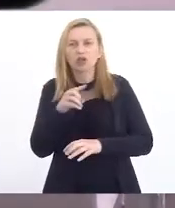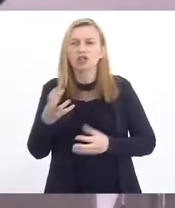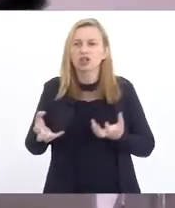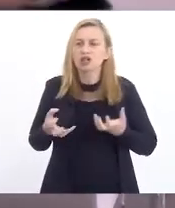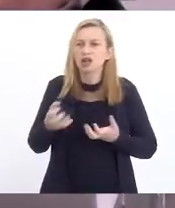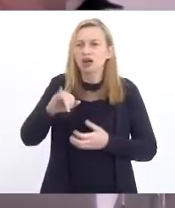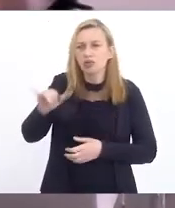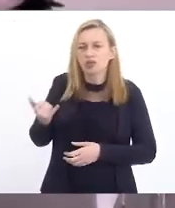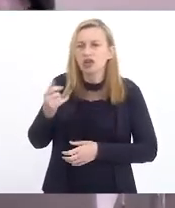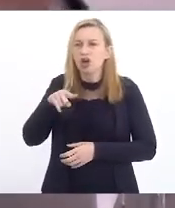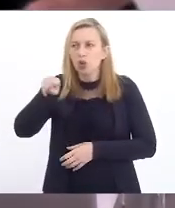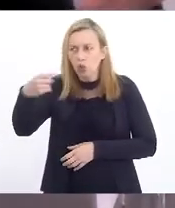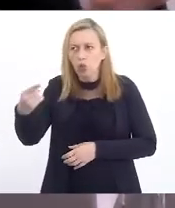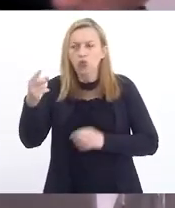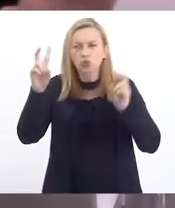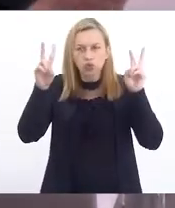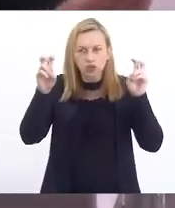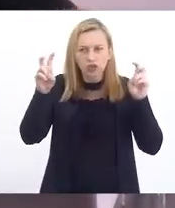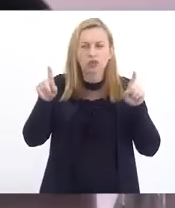ocasião,